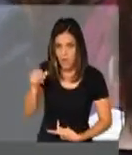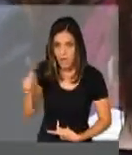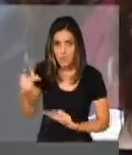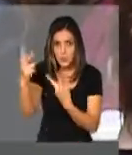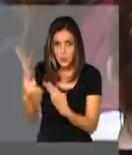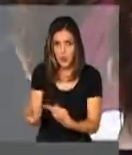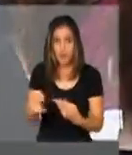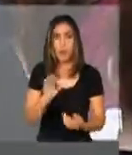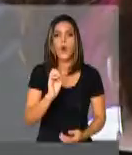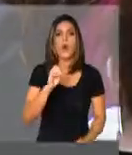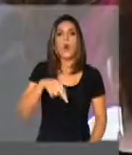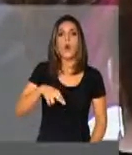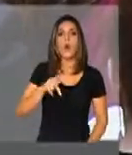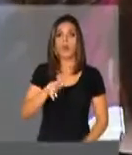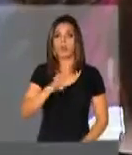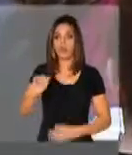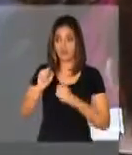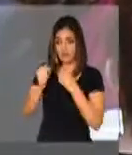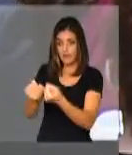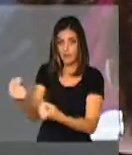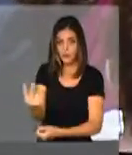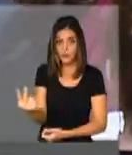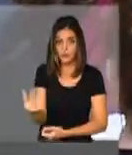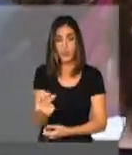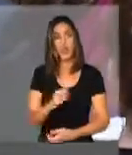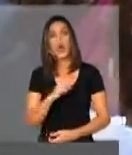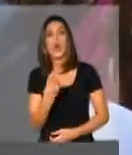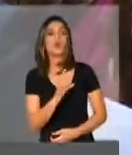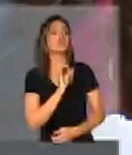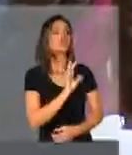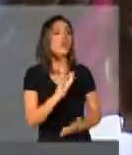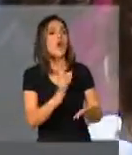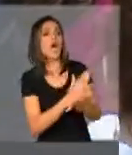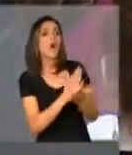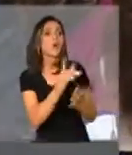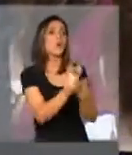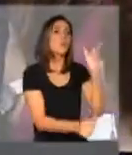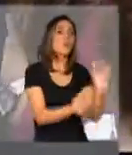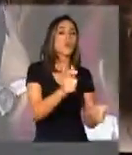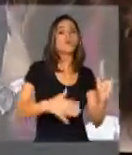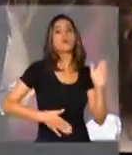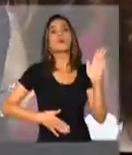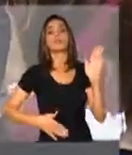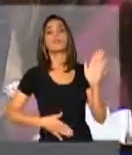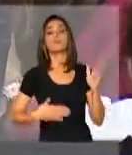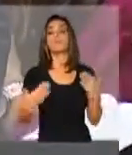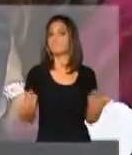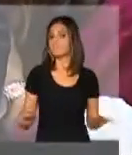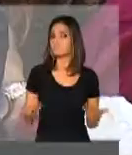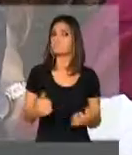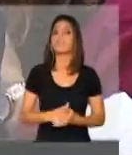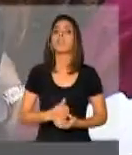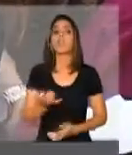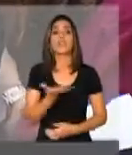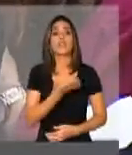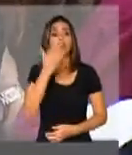Marielle? As ONGs vão lá defendê-lo ou só vale para alguns bandidos? Enfim, seria bom